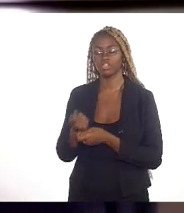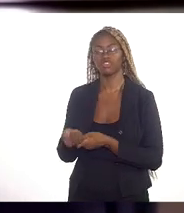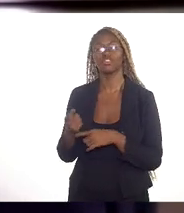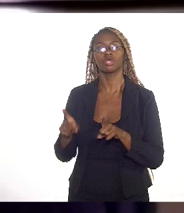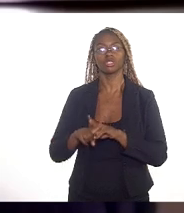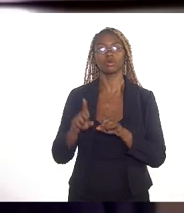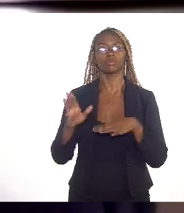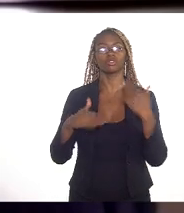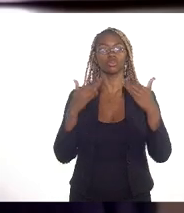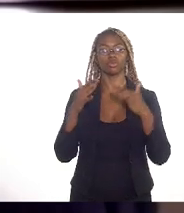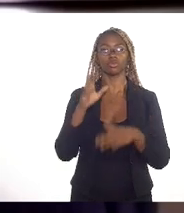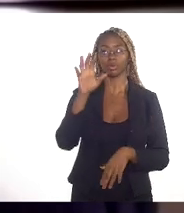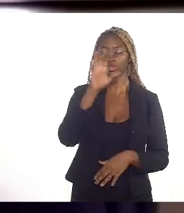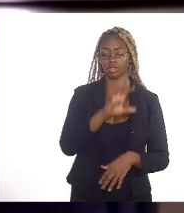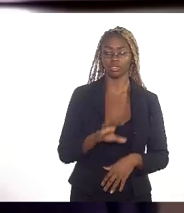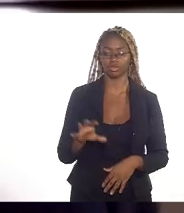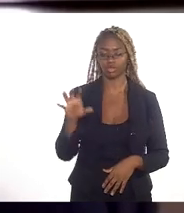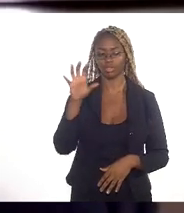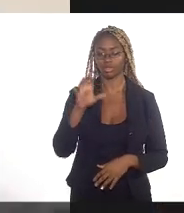Desenvolvimento Regional.